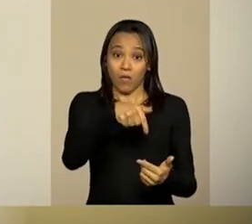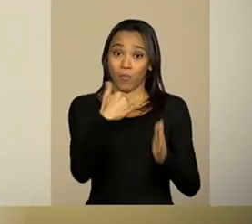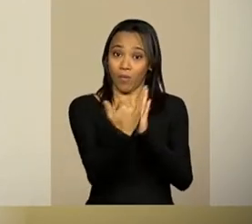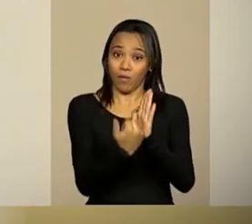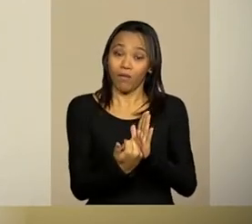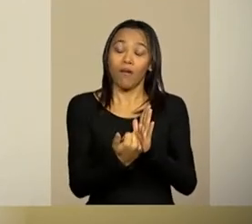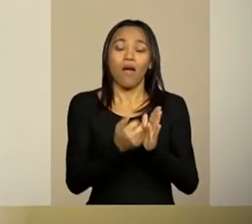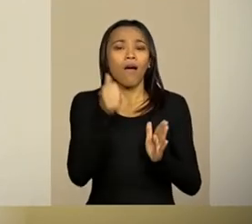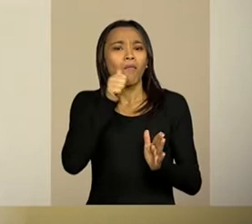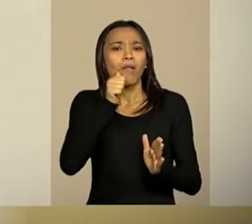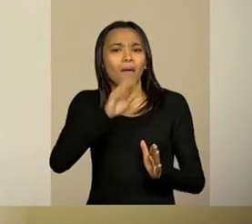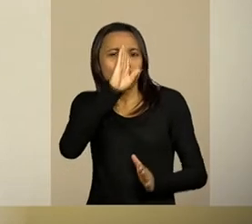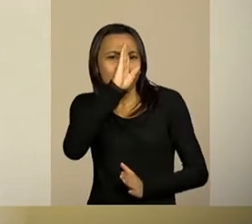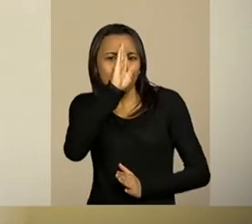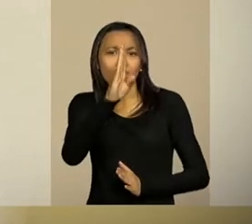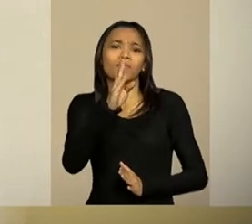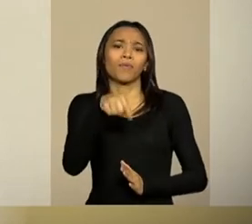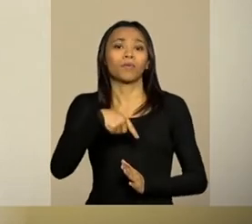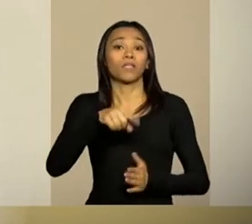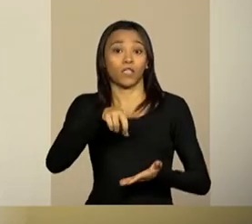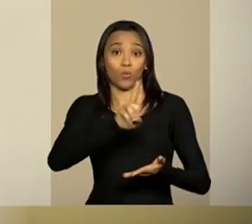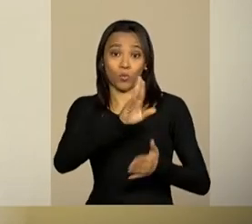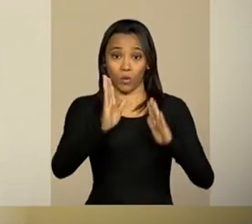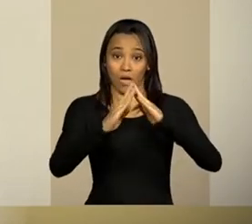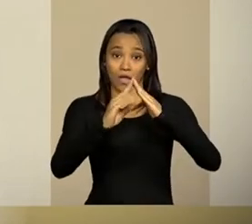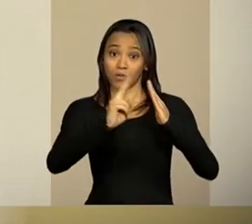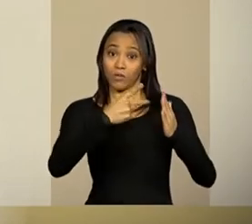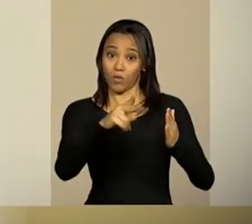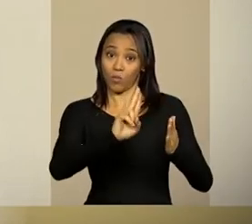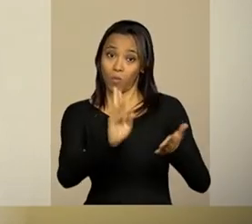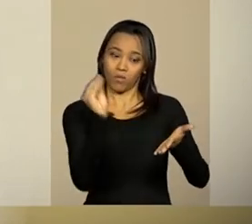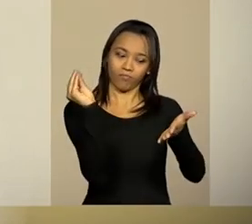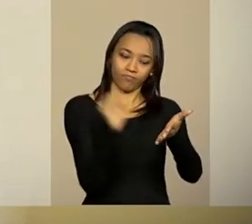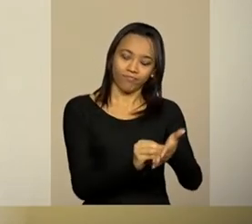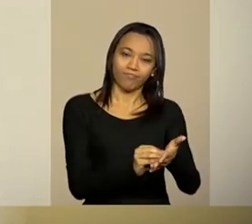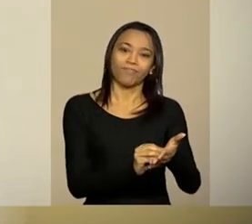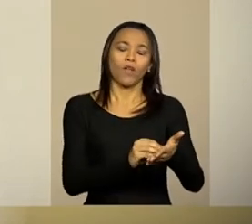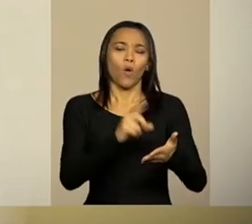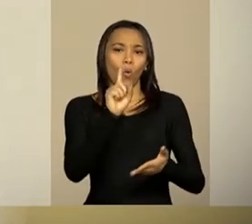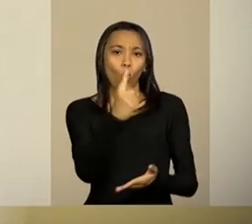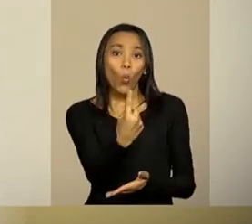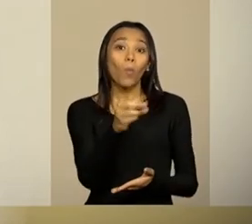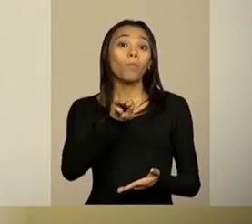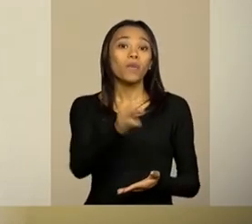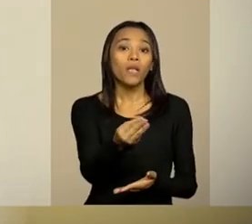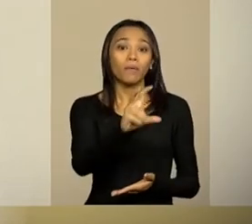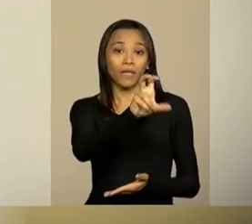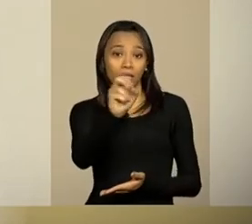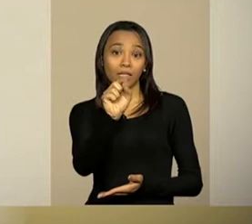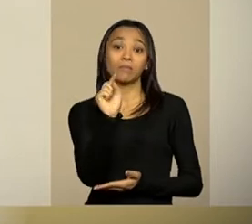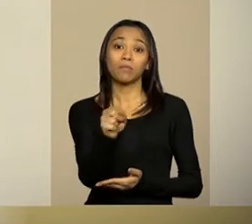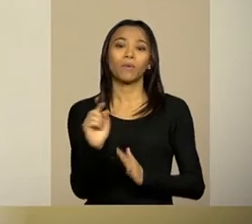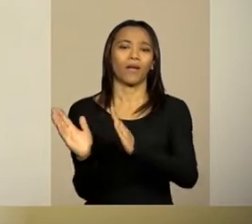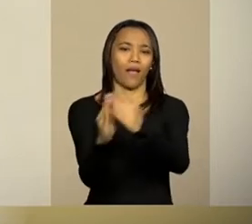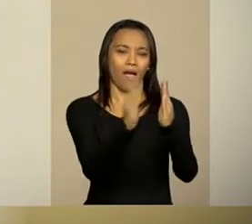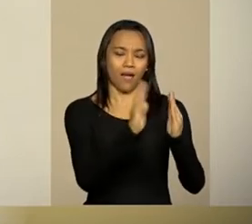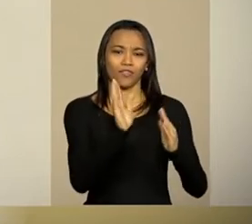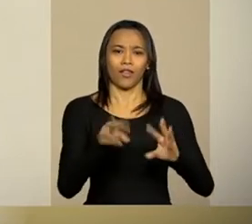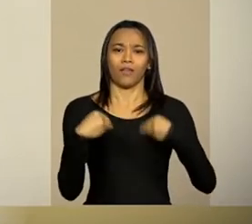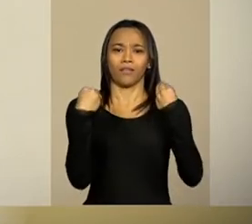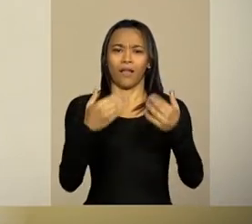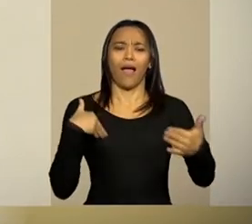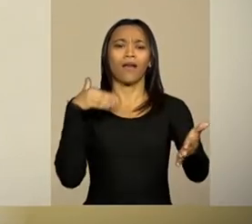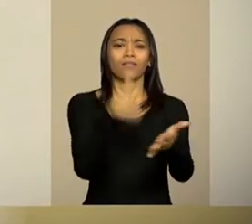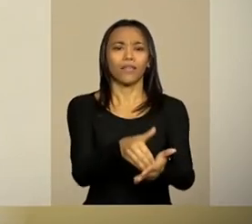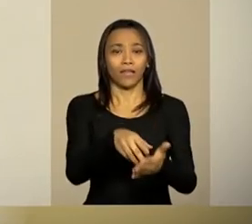Vida a mulher têm prioridade no registro do imóvel ver hum hum milhão e Quinhentas mil casas foram entregues